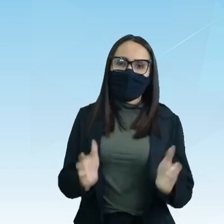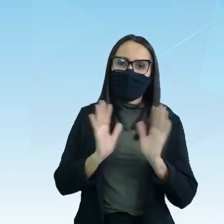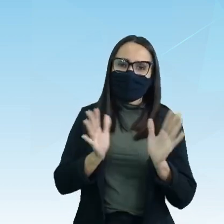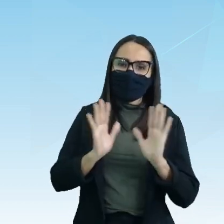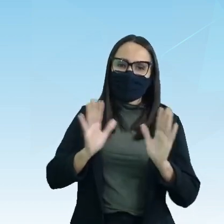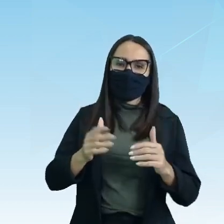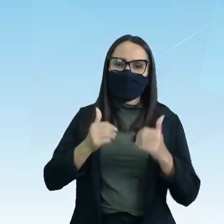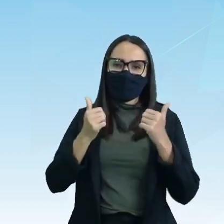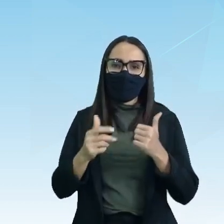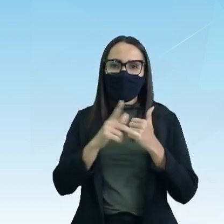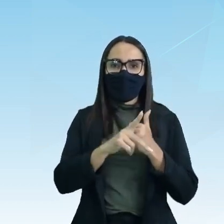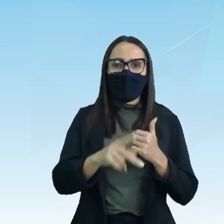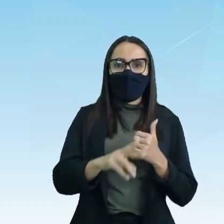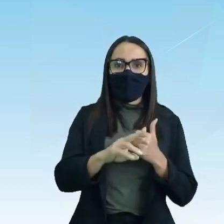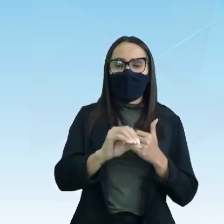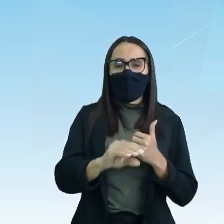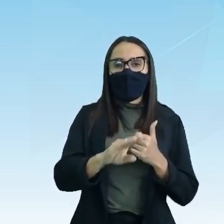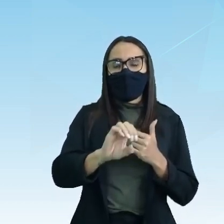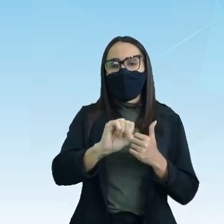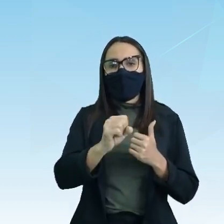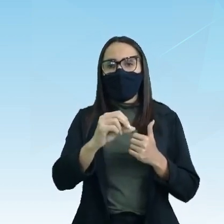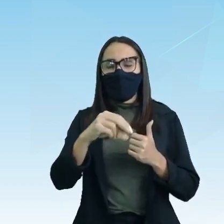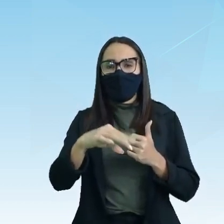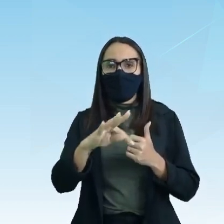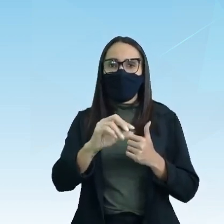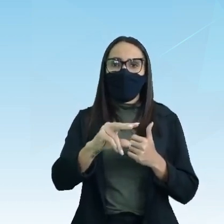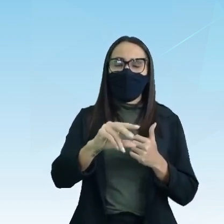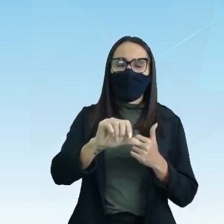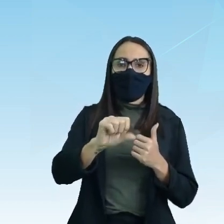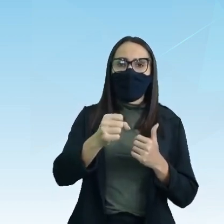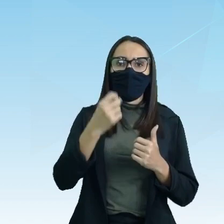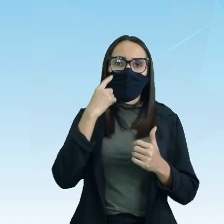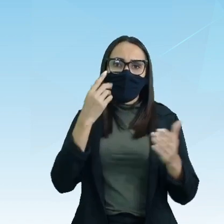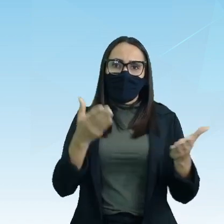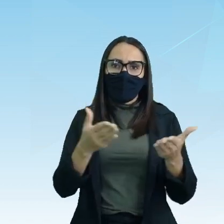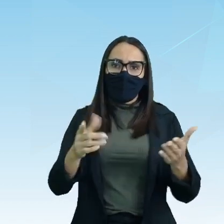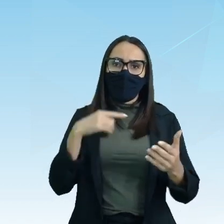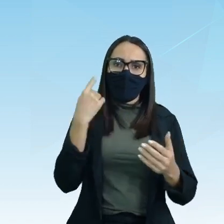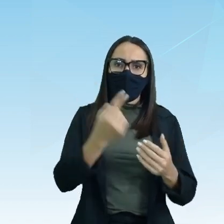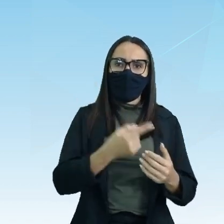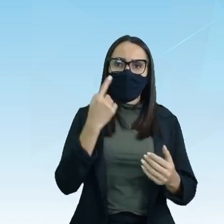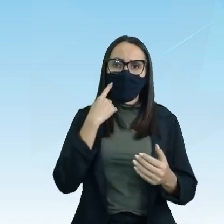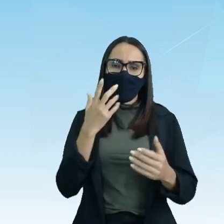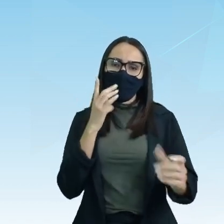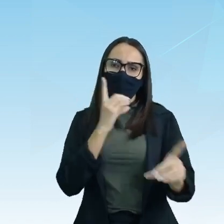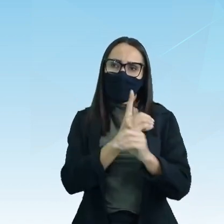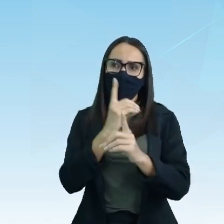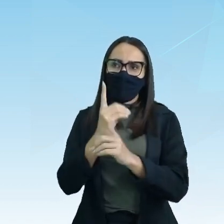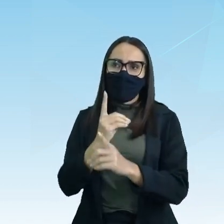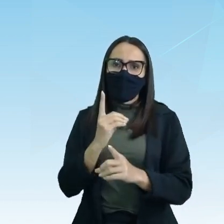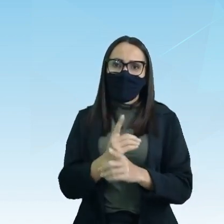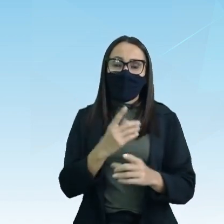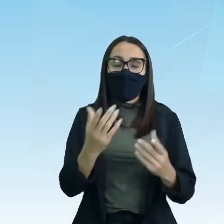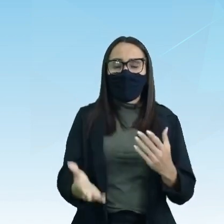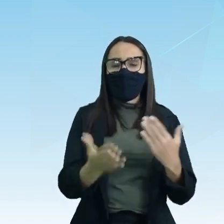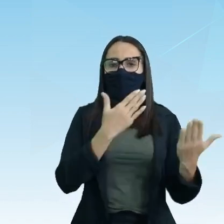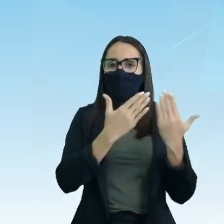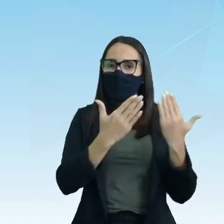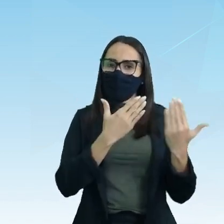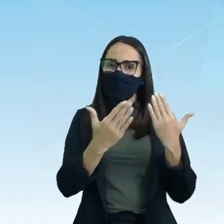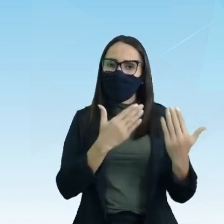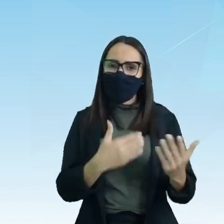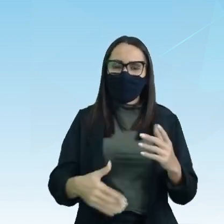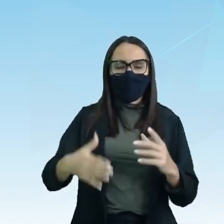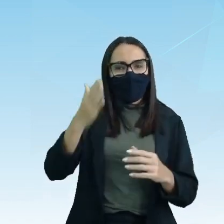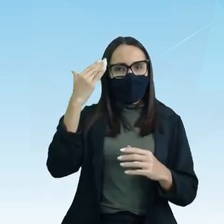Olá, estudantes! Eu sou o professor Robson Anselmo Tavares e hoje nós temos mais um encontro do Papo Artístico, Literário